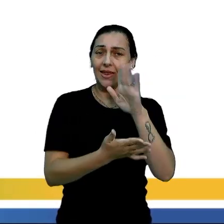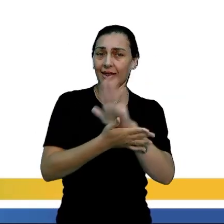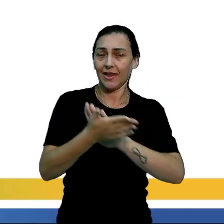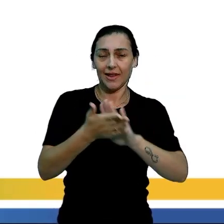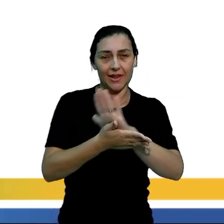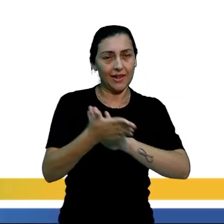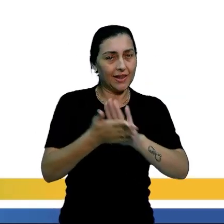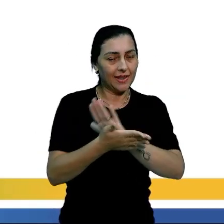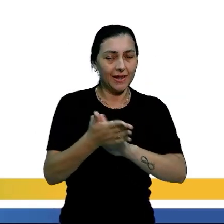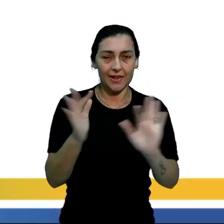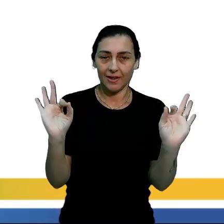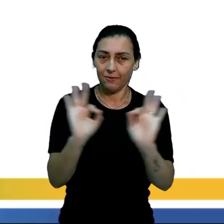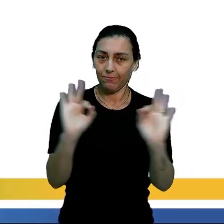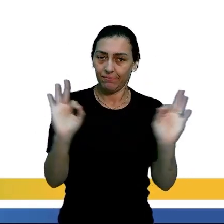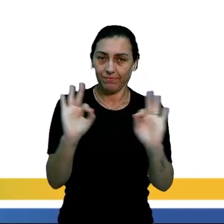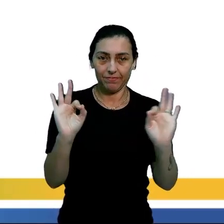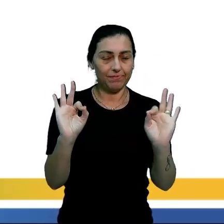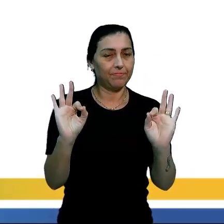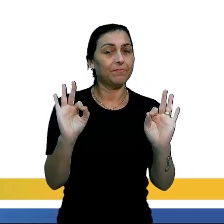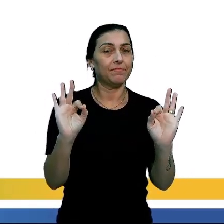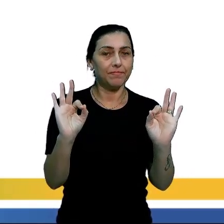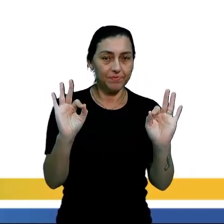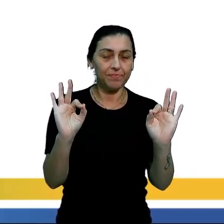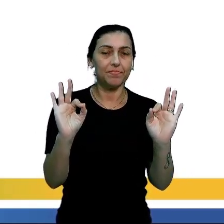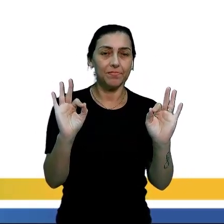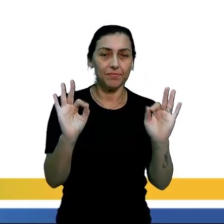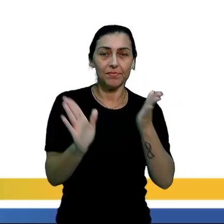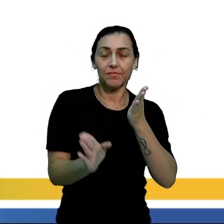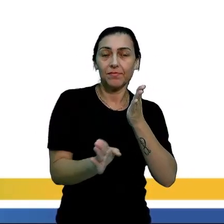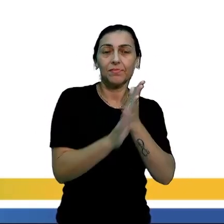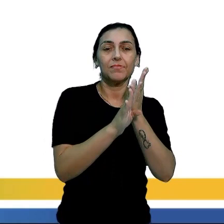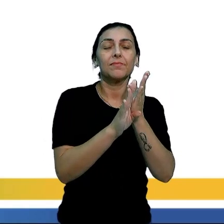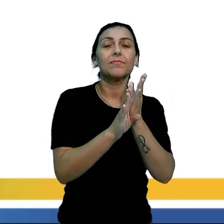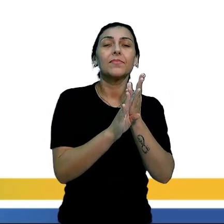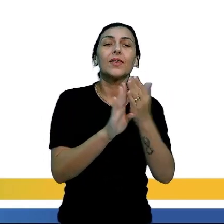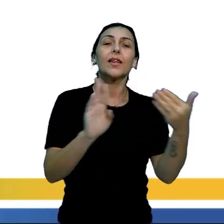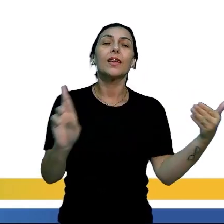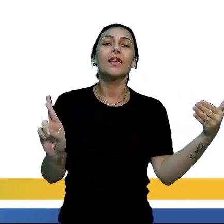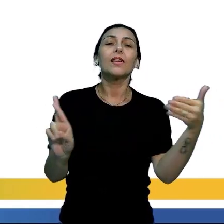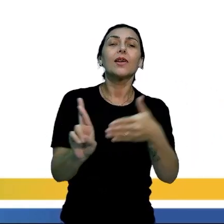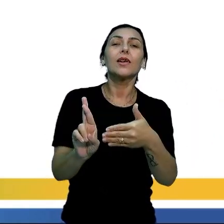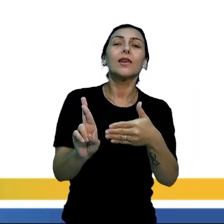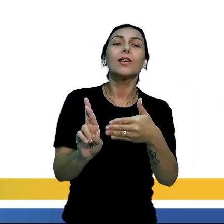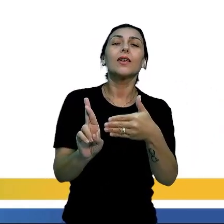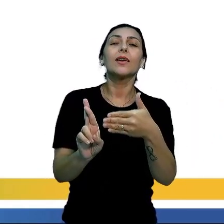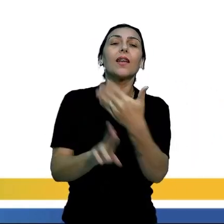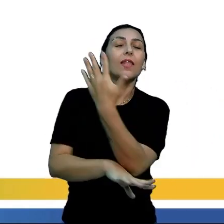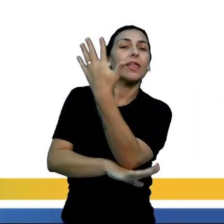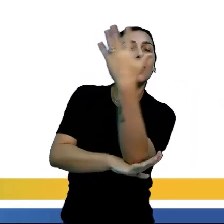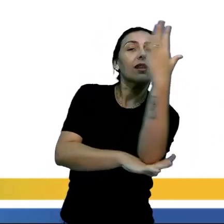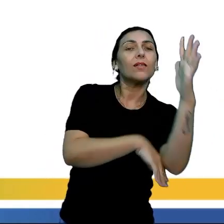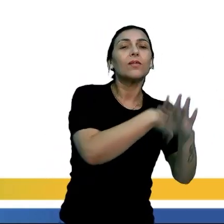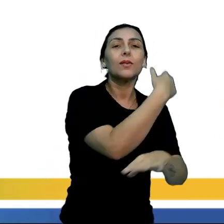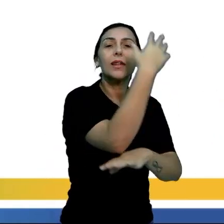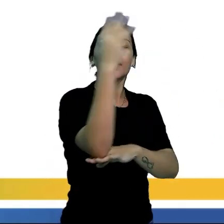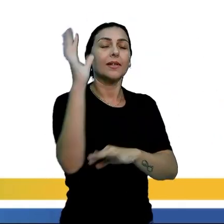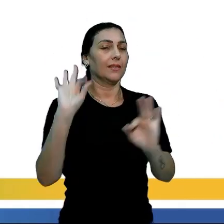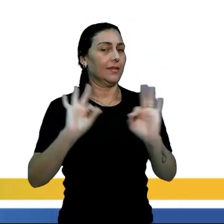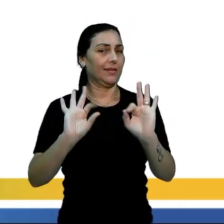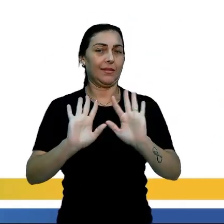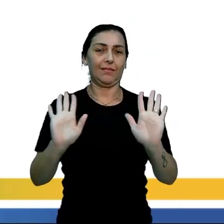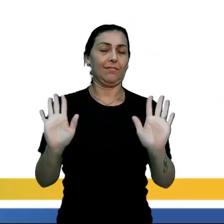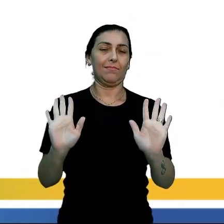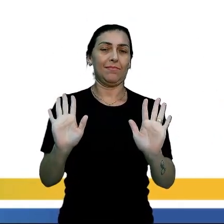que os elementos, a sua identificação era referente a um naturalismo, à natureza,